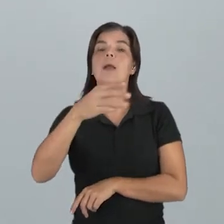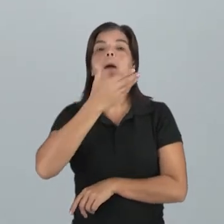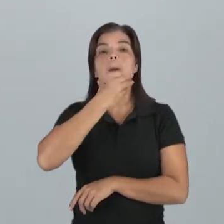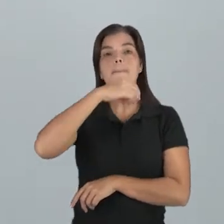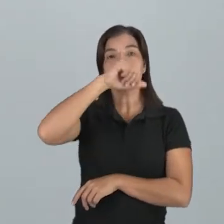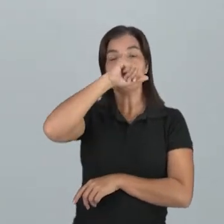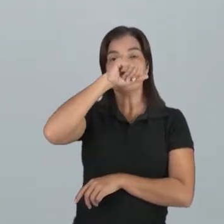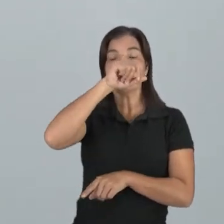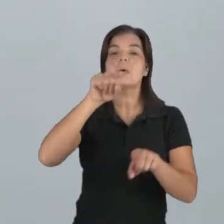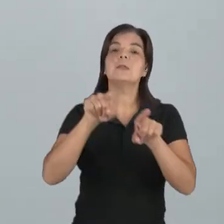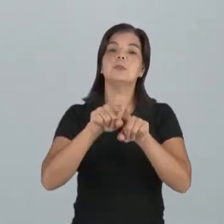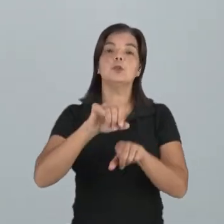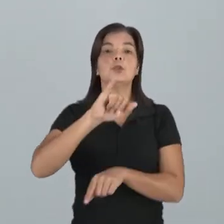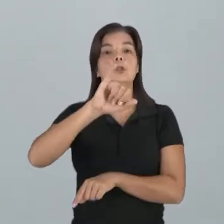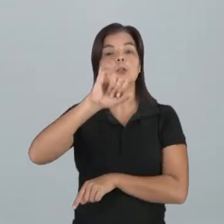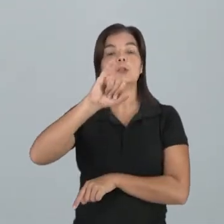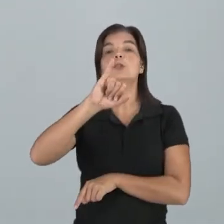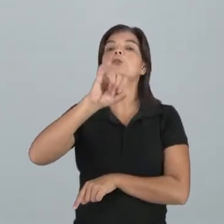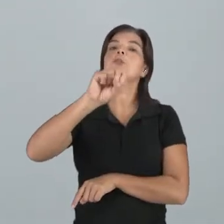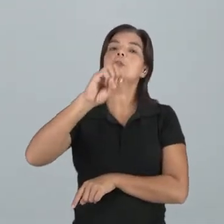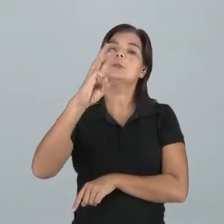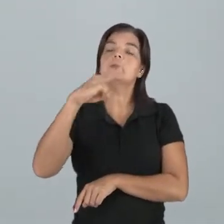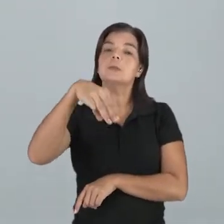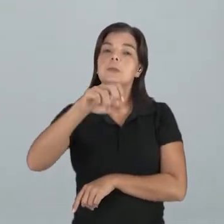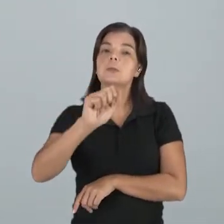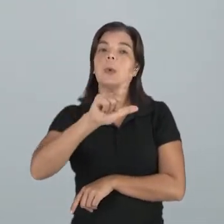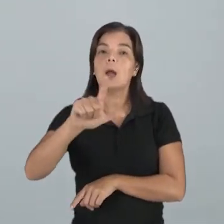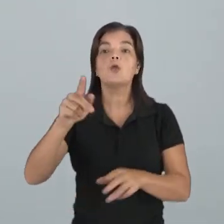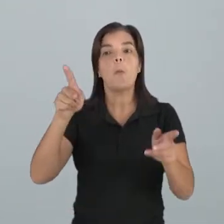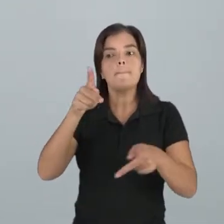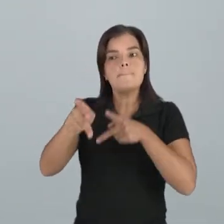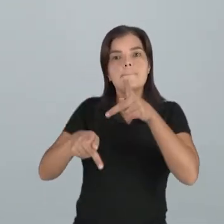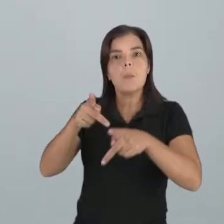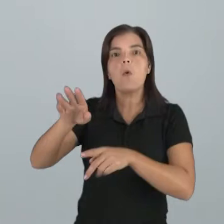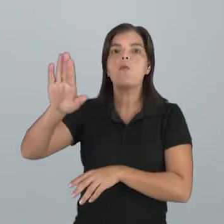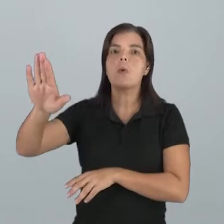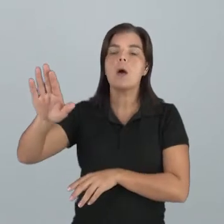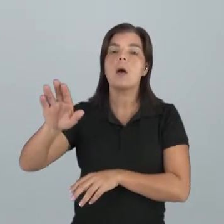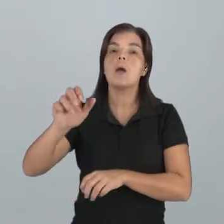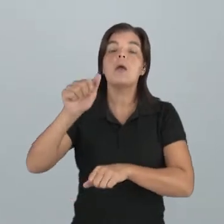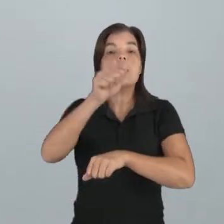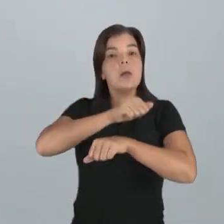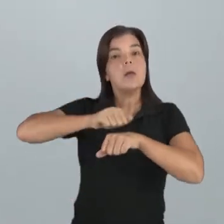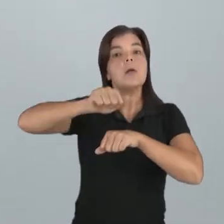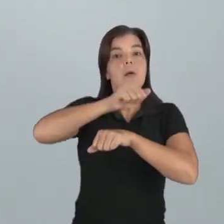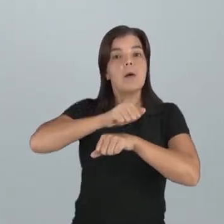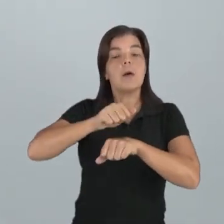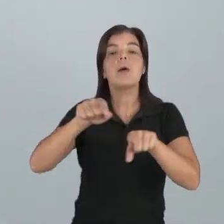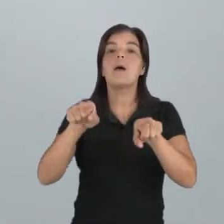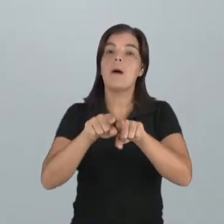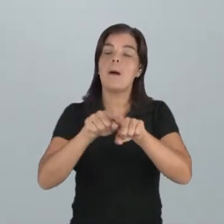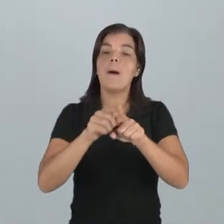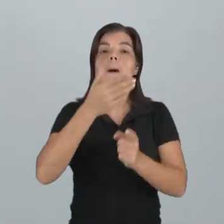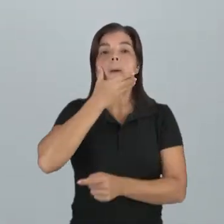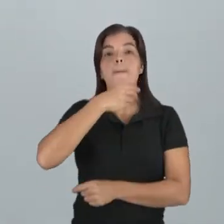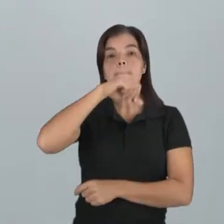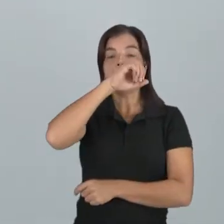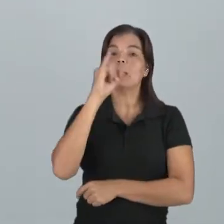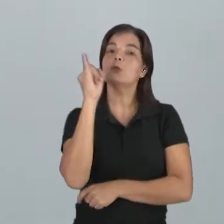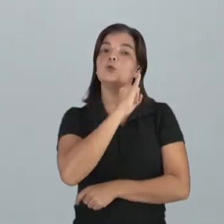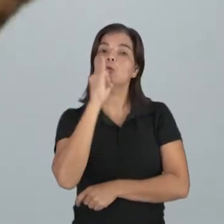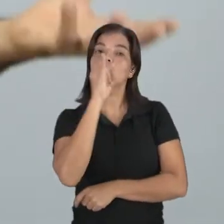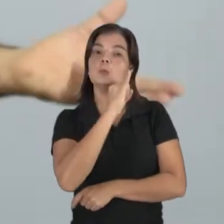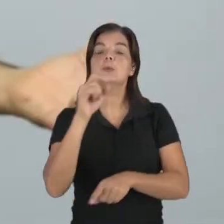o patriarca do Islã, do povo do Islã. E Abraão é o pai de Isaac, que é o patriarca